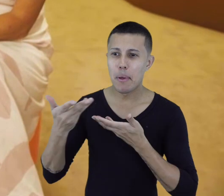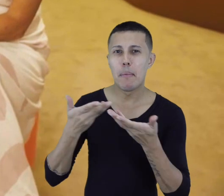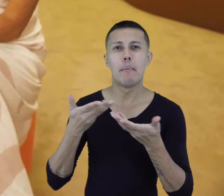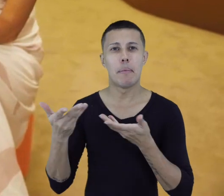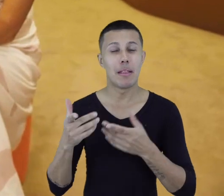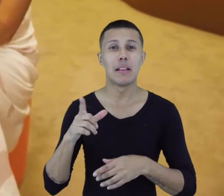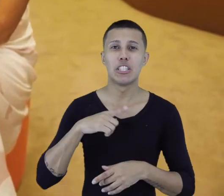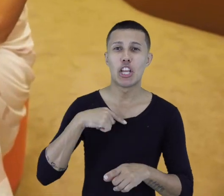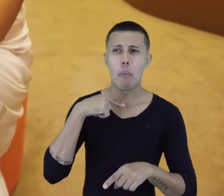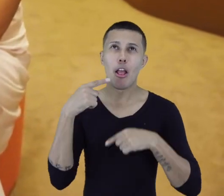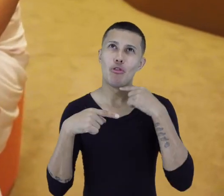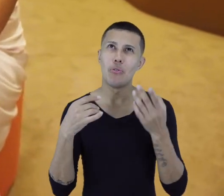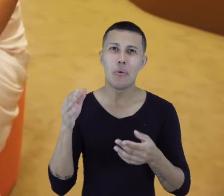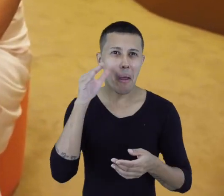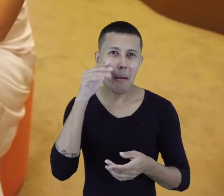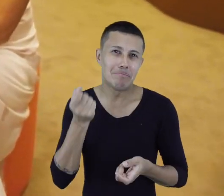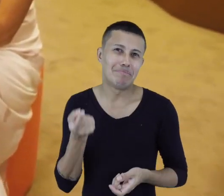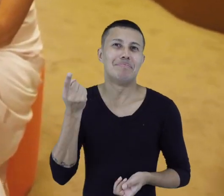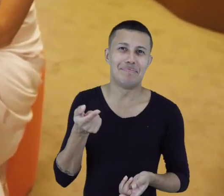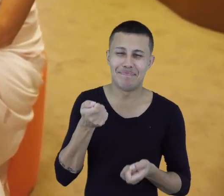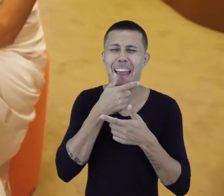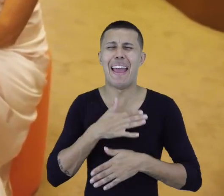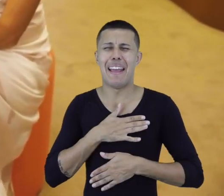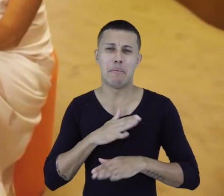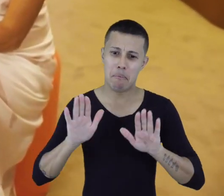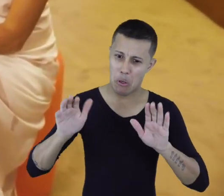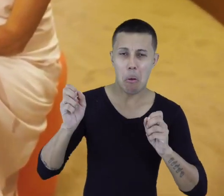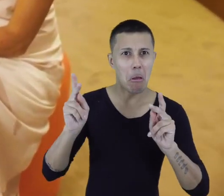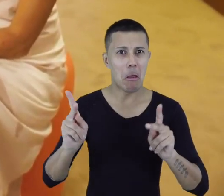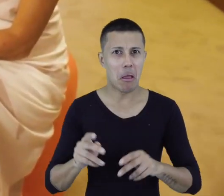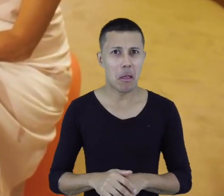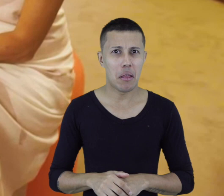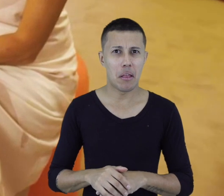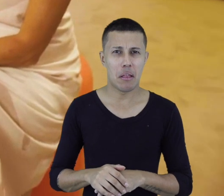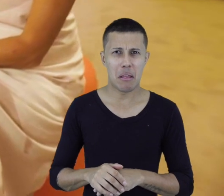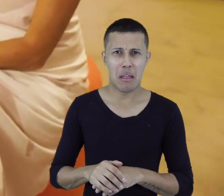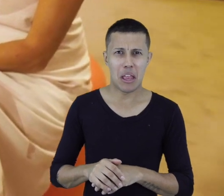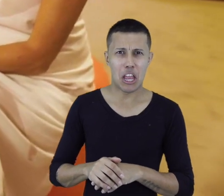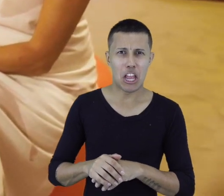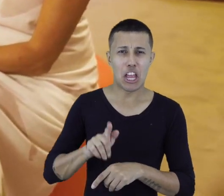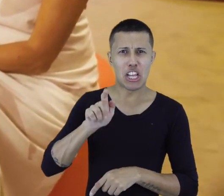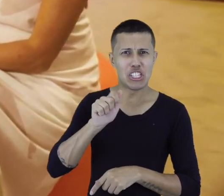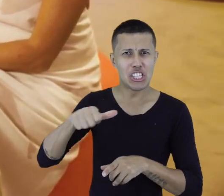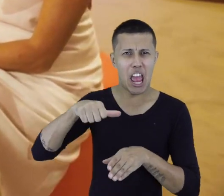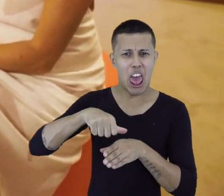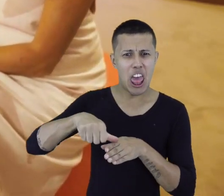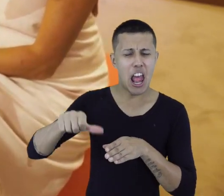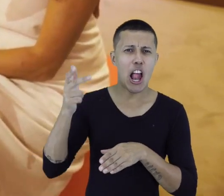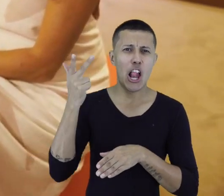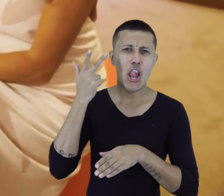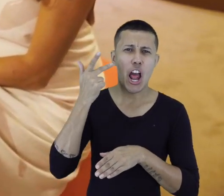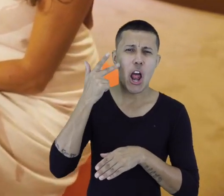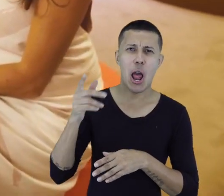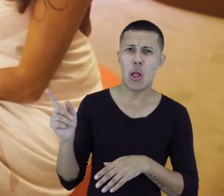tivemos algumas dúvidas do tipo, são engraçadas até. Mas vocês vão fazer um lubrificante com hidratante natural,